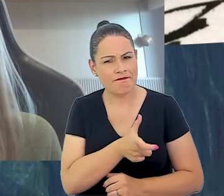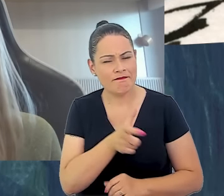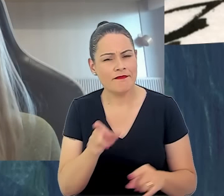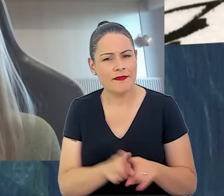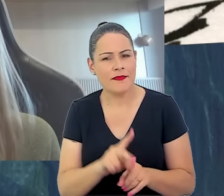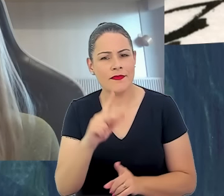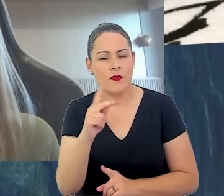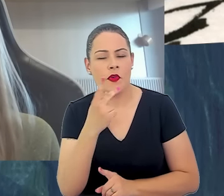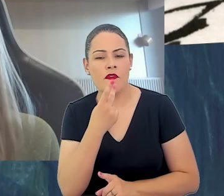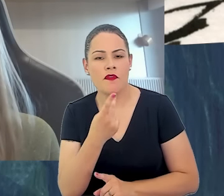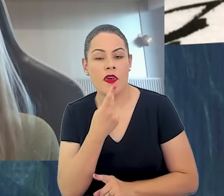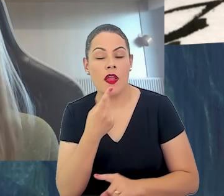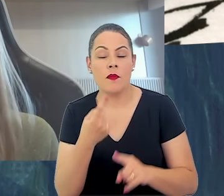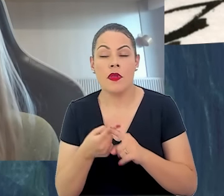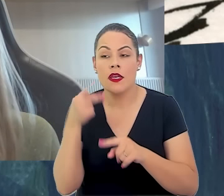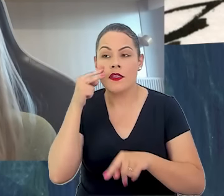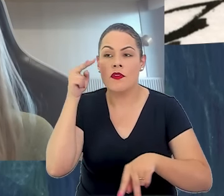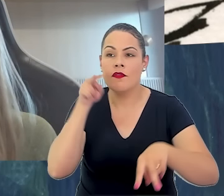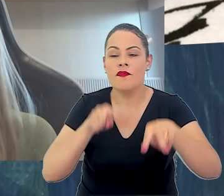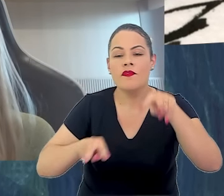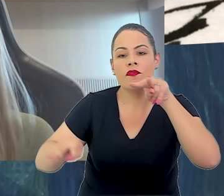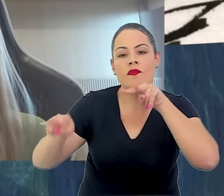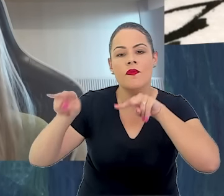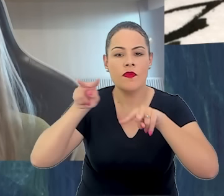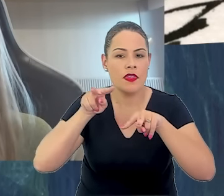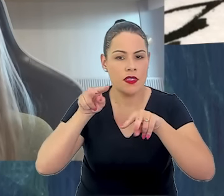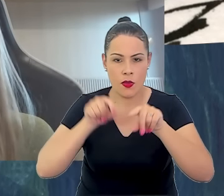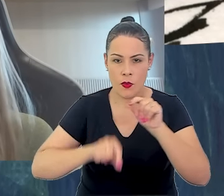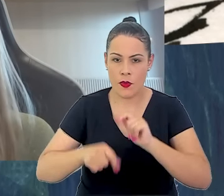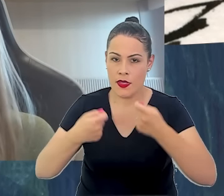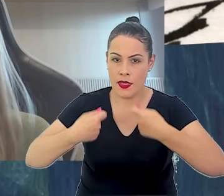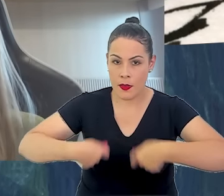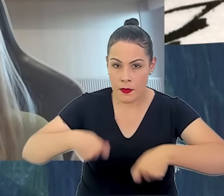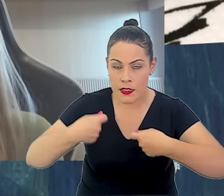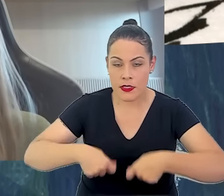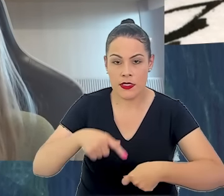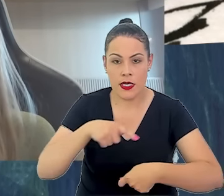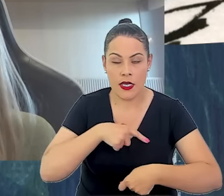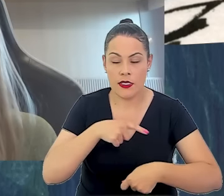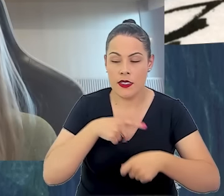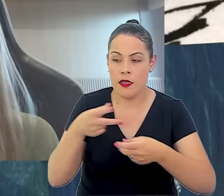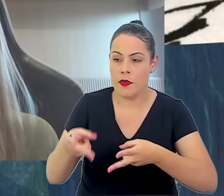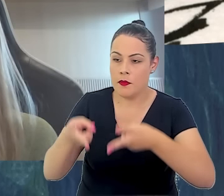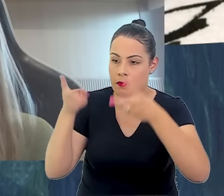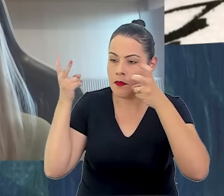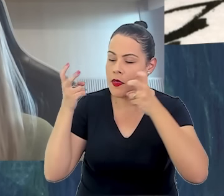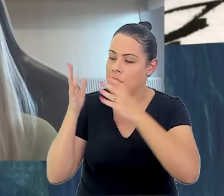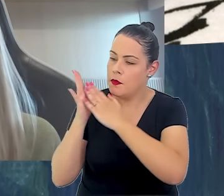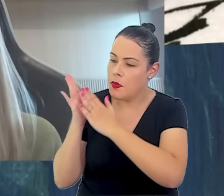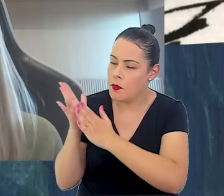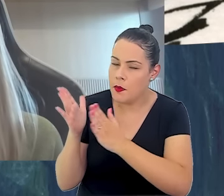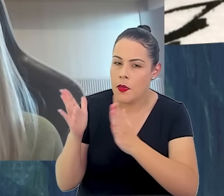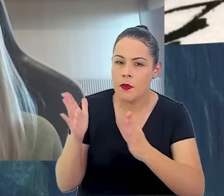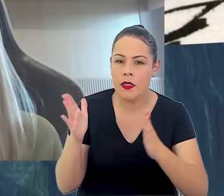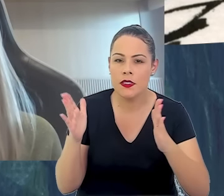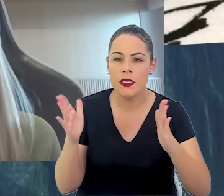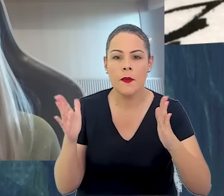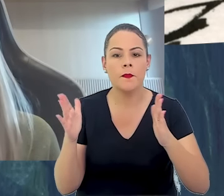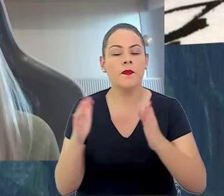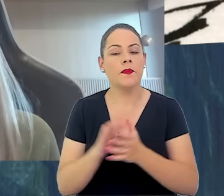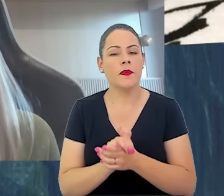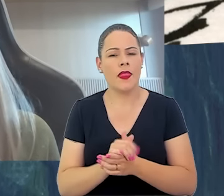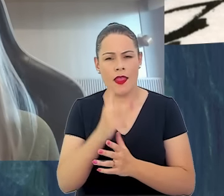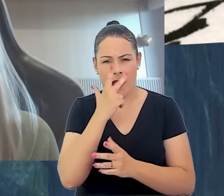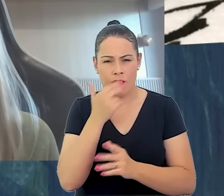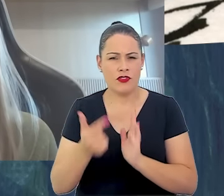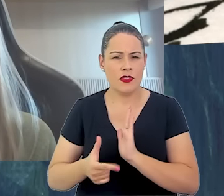Interessantíssimo, quer dizer, essa visão de que é preciso ter um olhar sistêmico, né? E eu acho que a